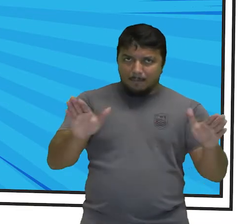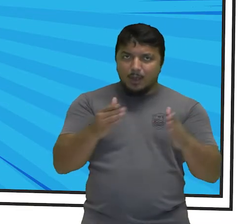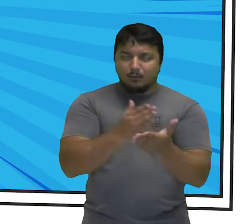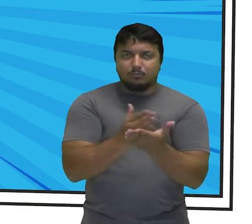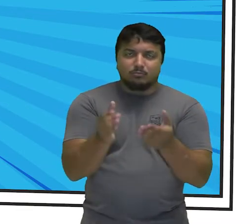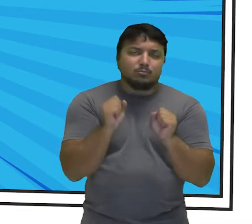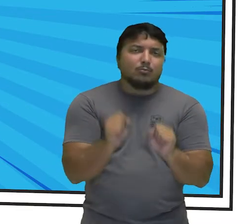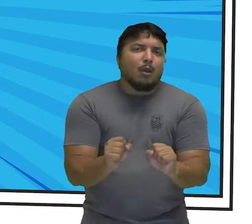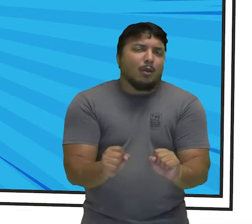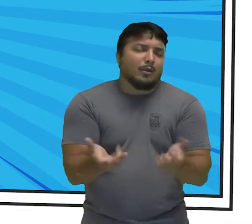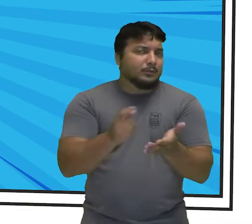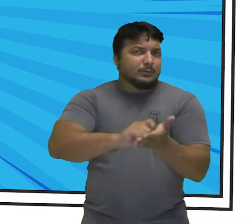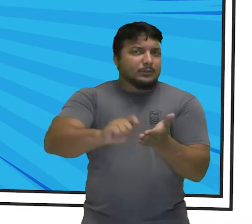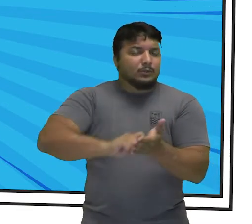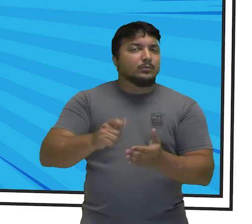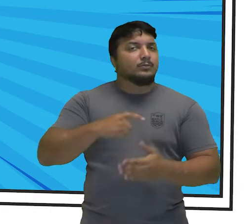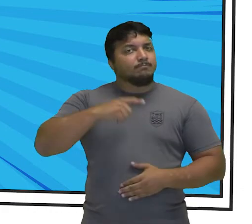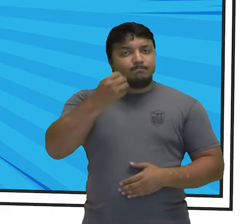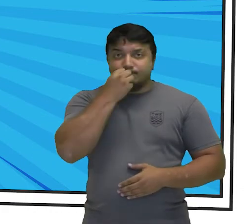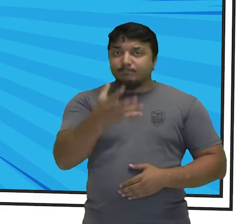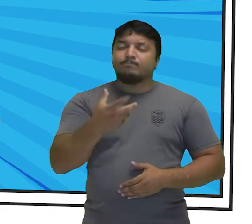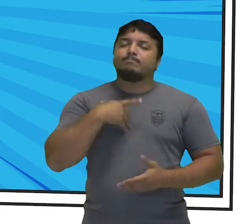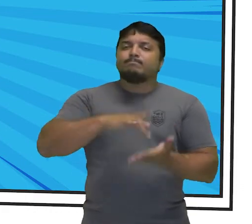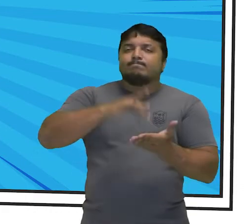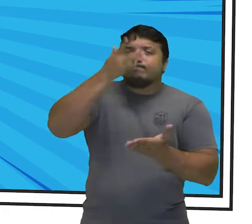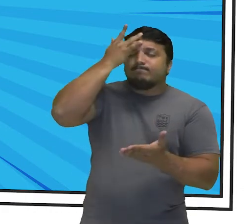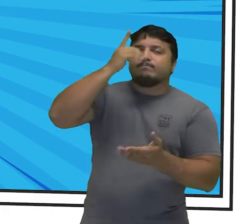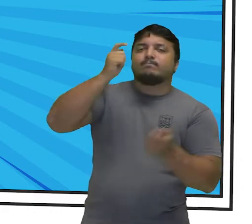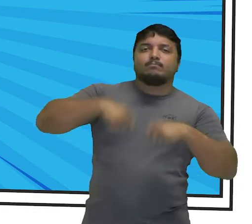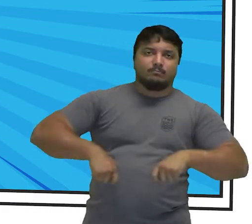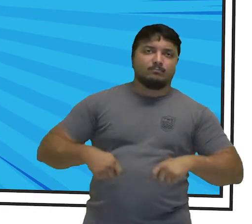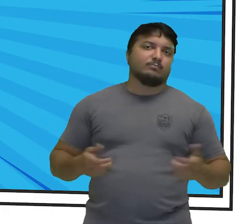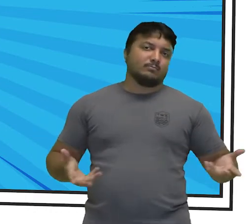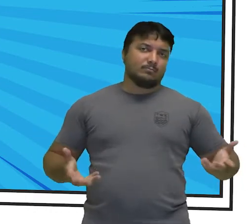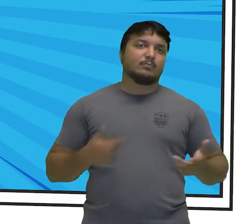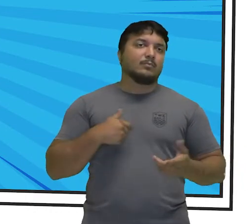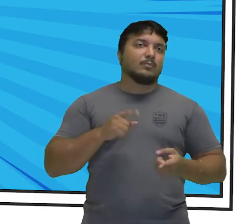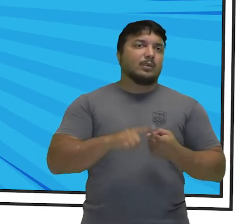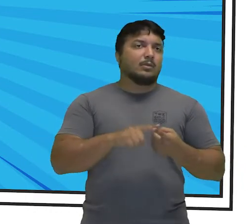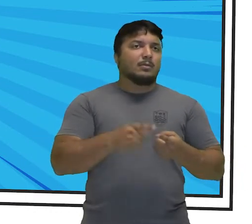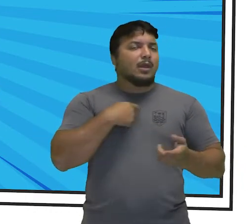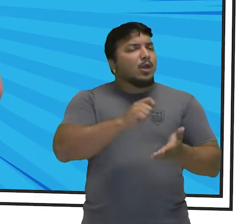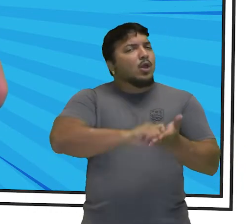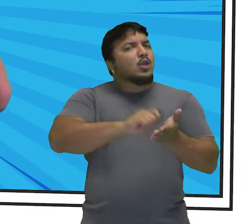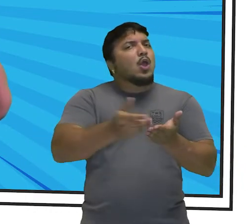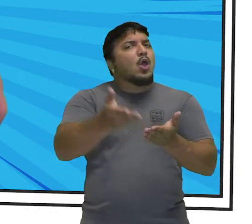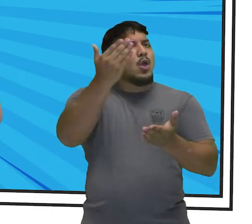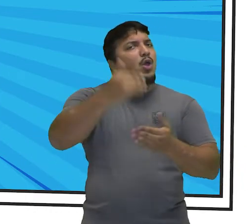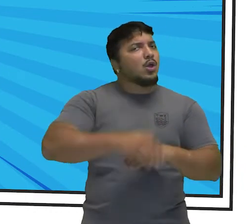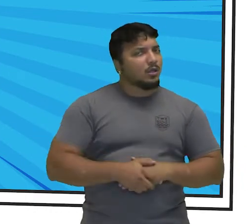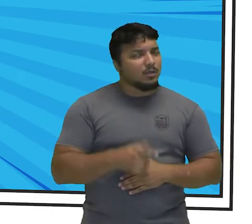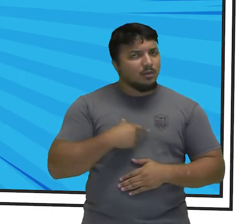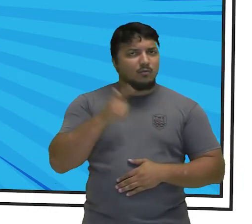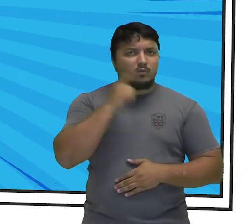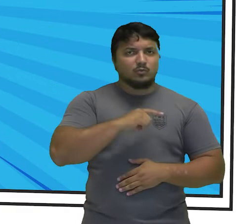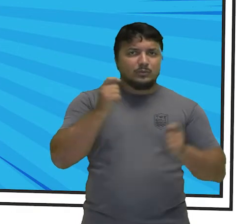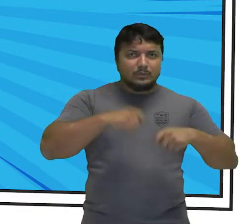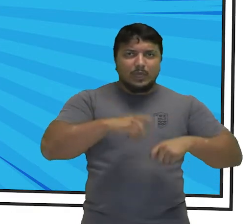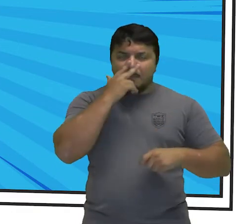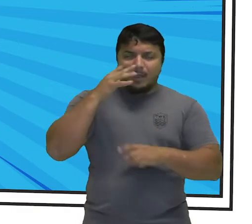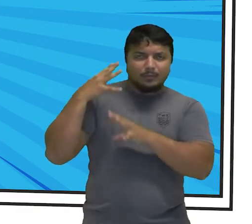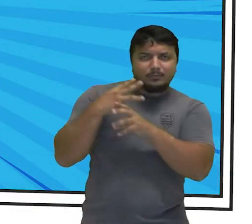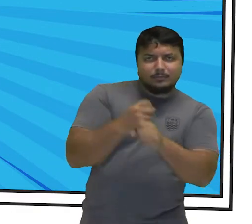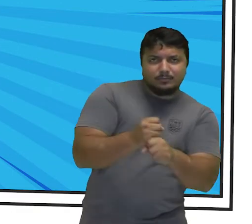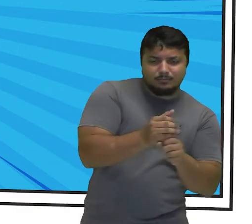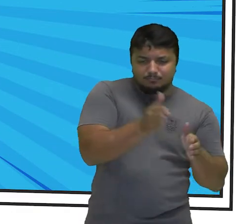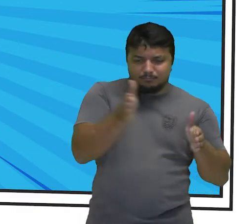essa anotação? A anotação é bom, porque vai memorizando mais. Anota aí, até mesmo para você ter sua linha do tempo, até mesmo